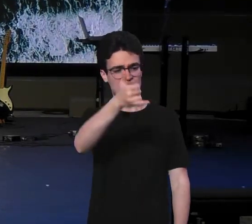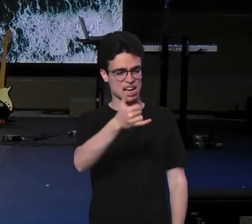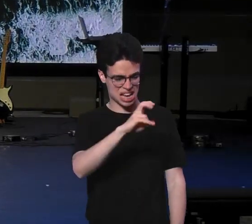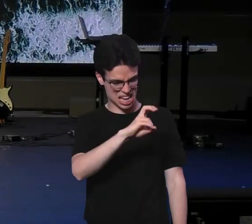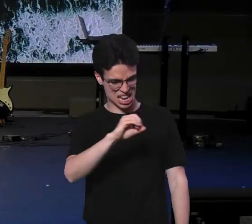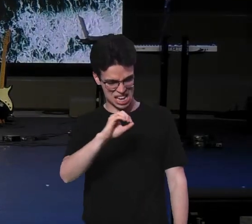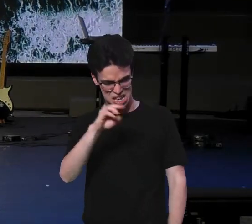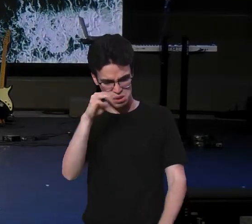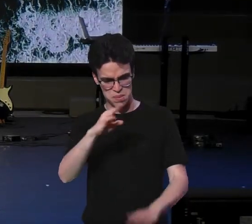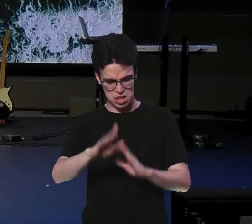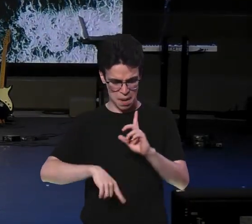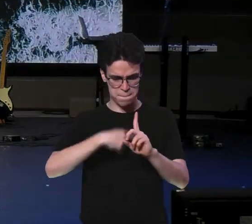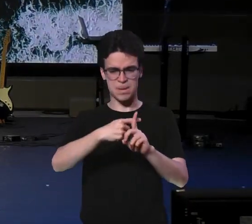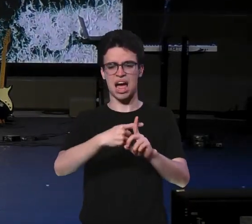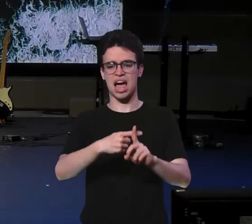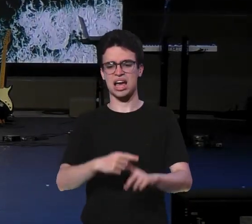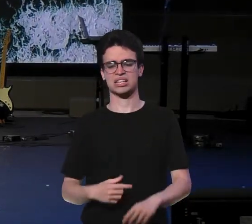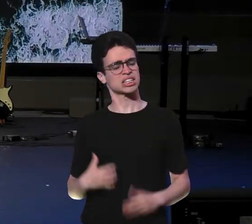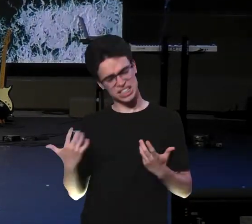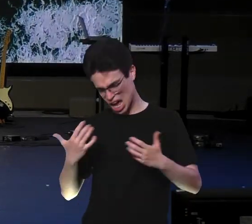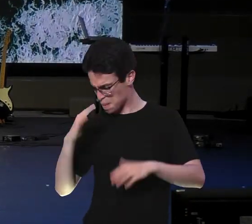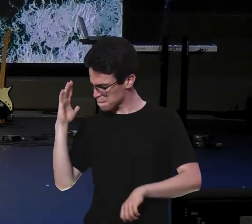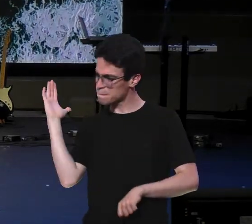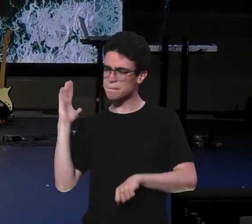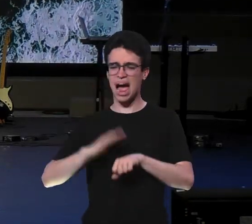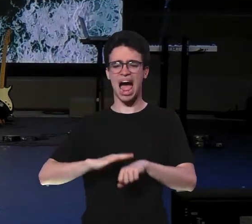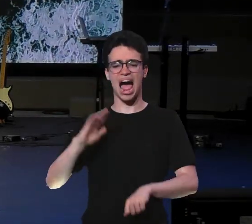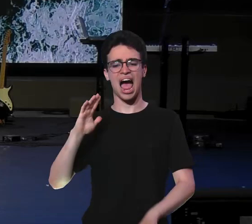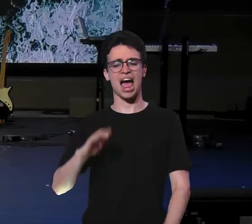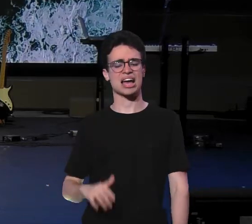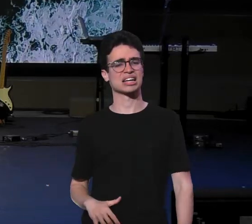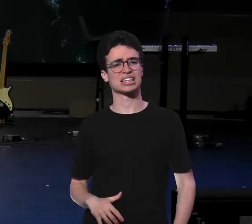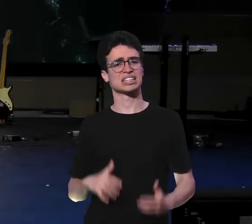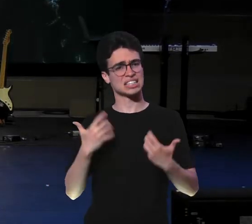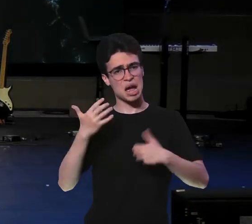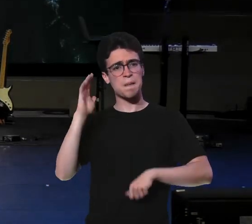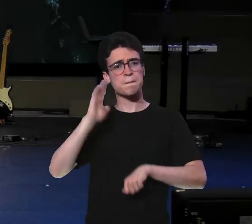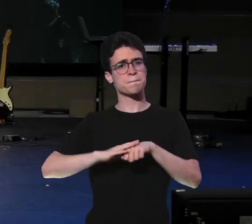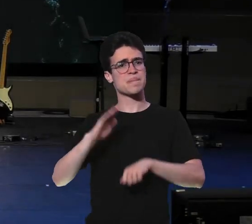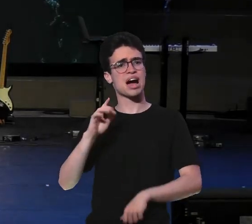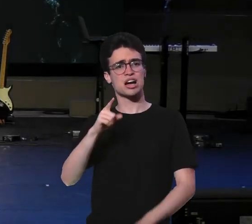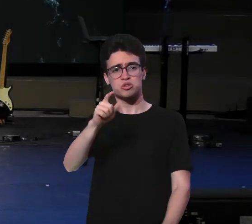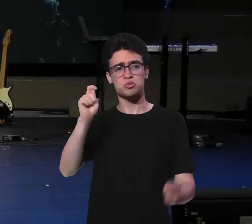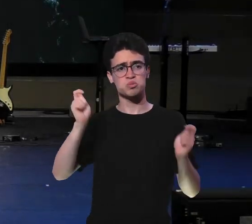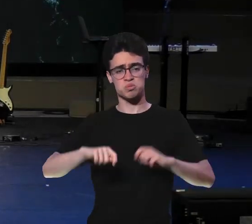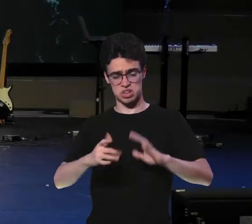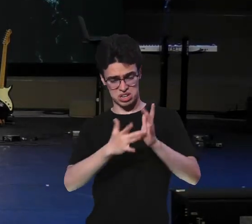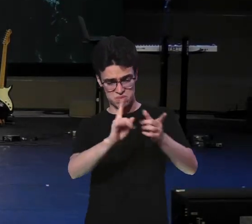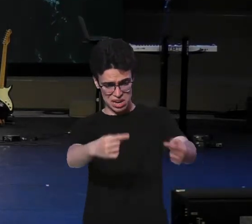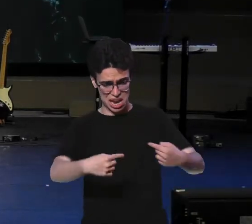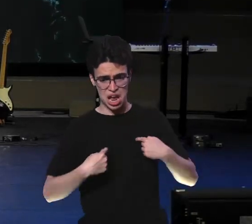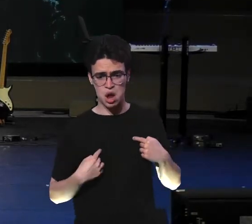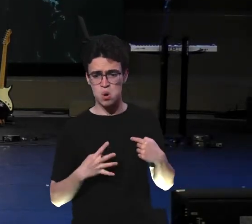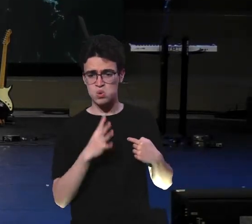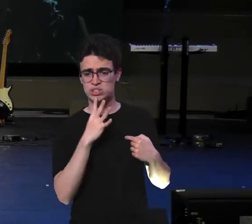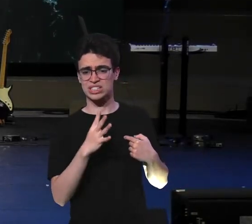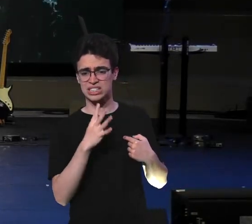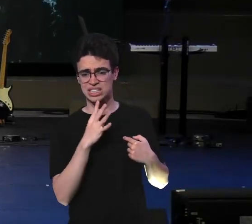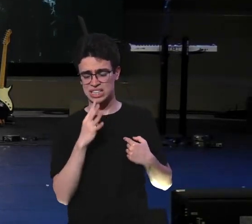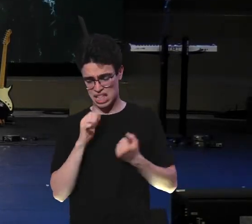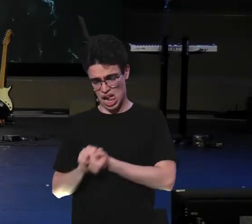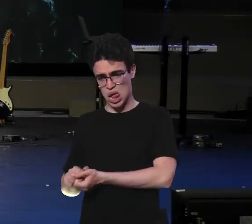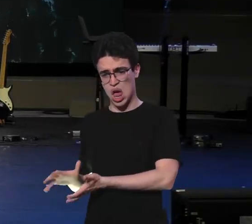a mais. Eu quero mais. Eu quero que você me conheça. Eu quero que você veja a minha